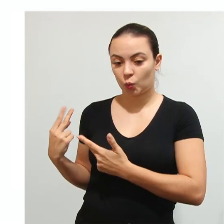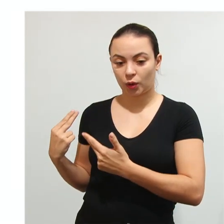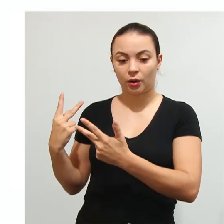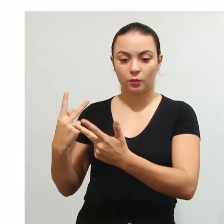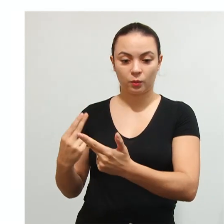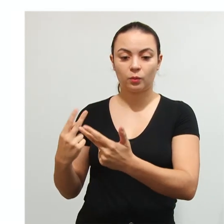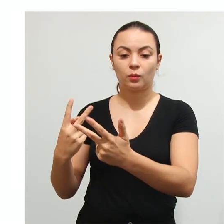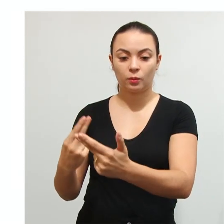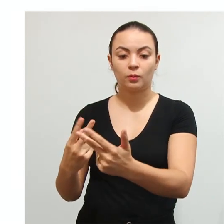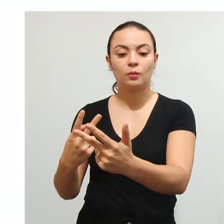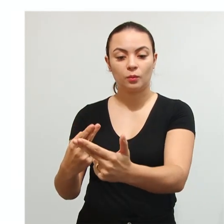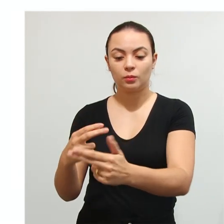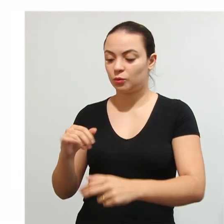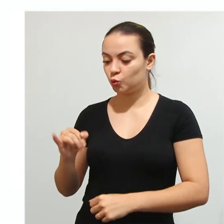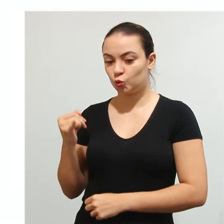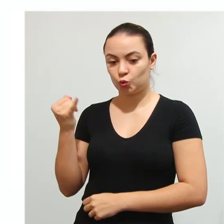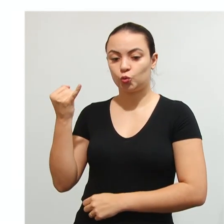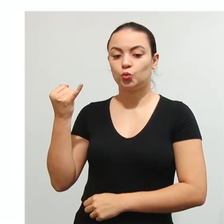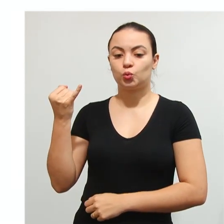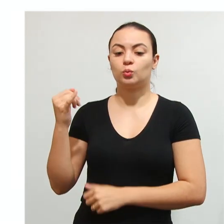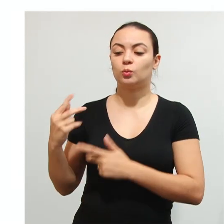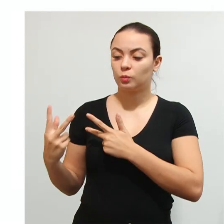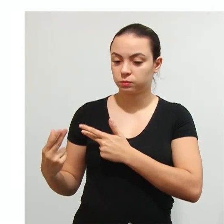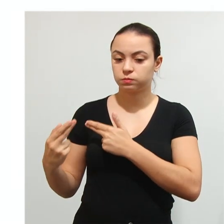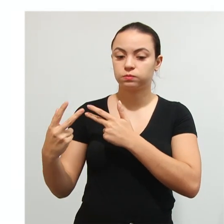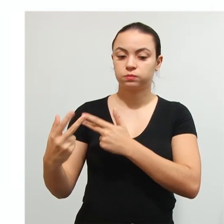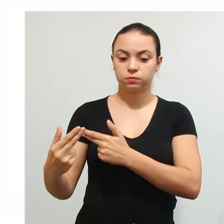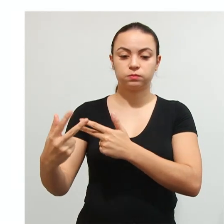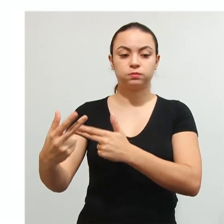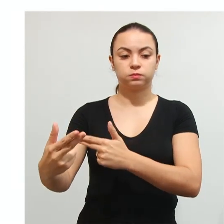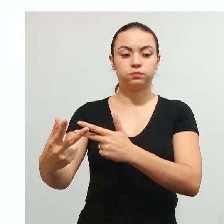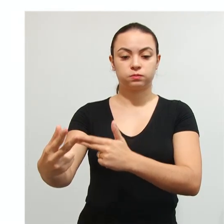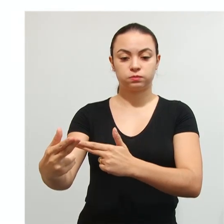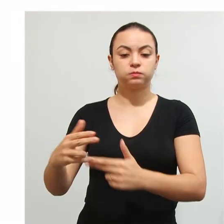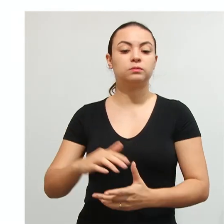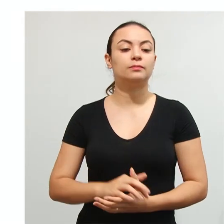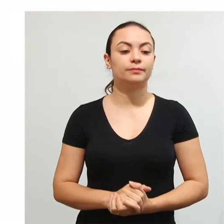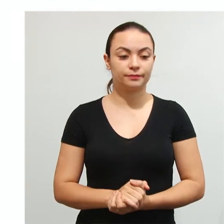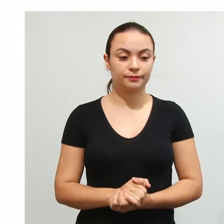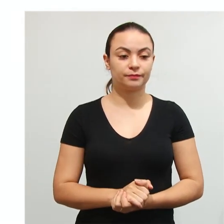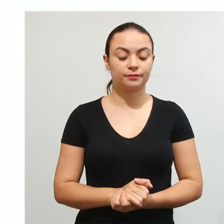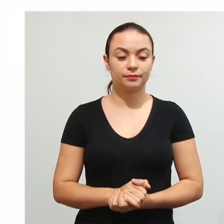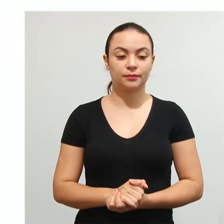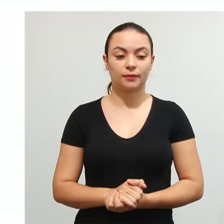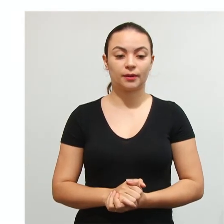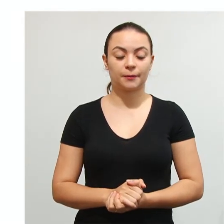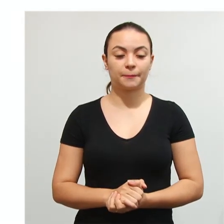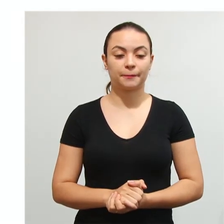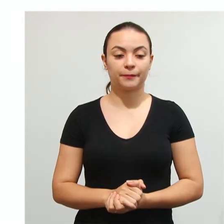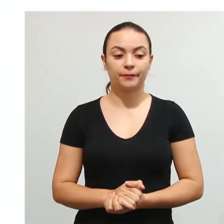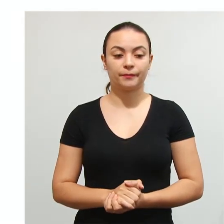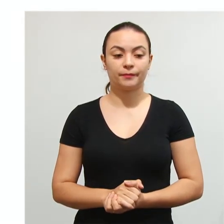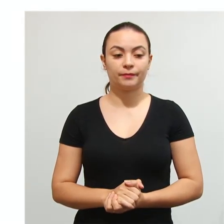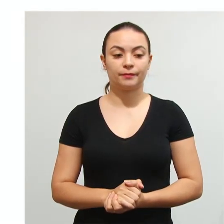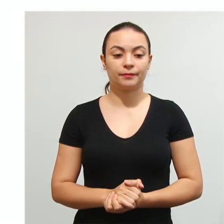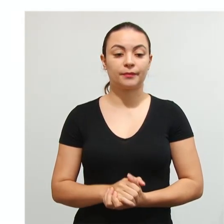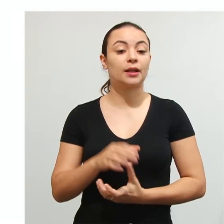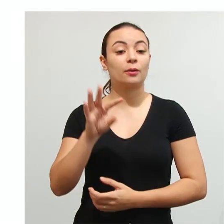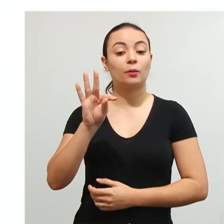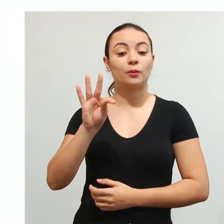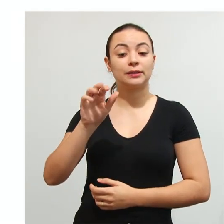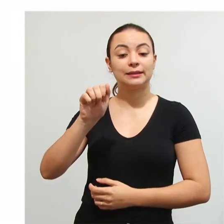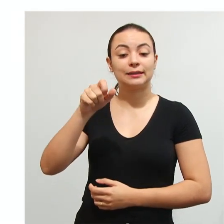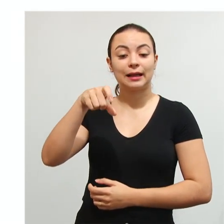proporção de taxas e períodos então duas taxas são ditas proporcionais quando há uma